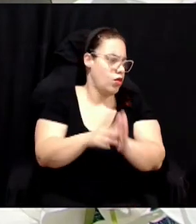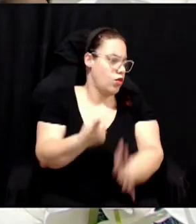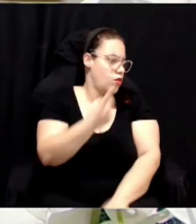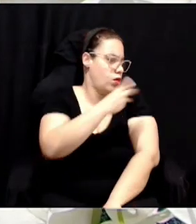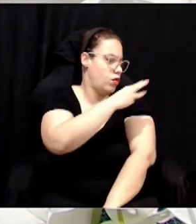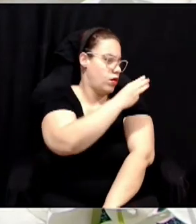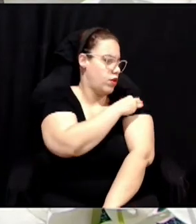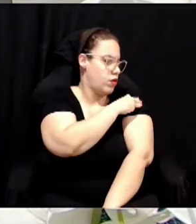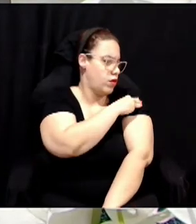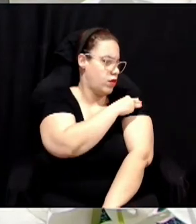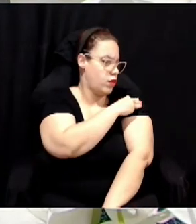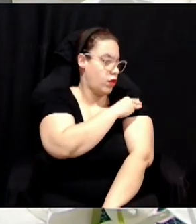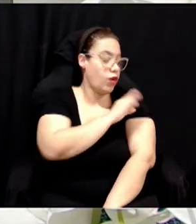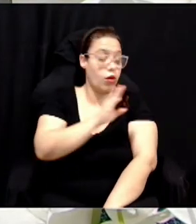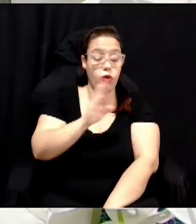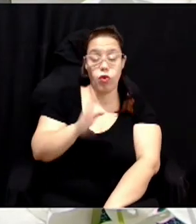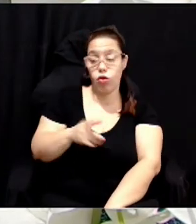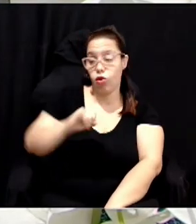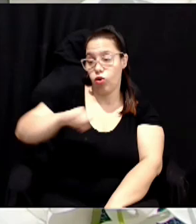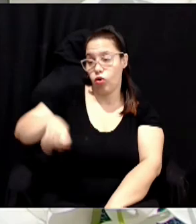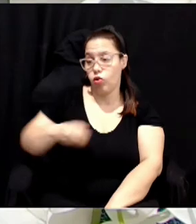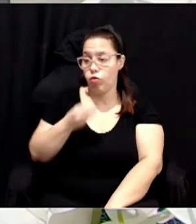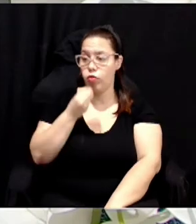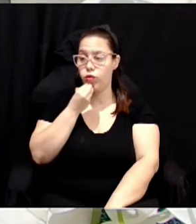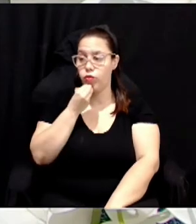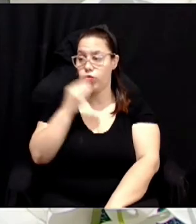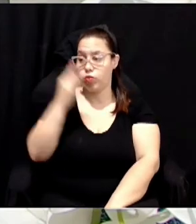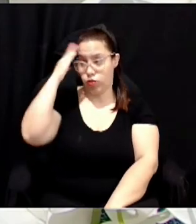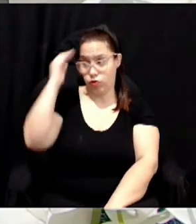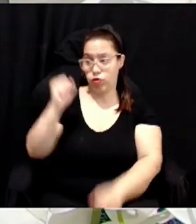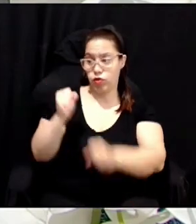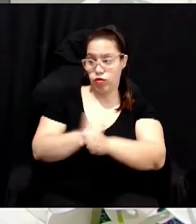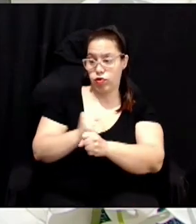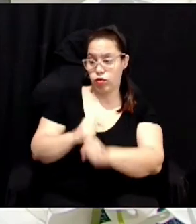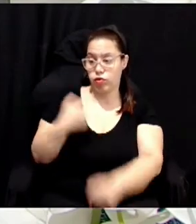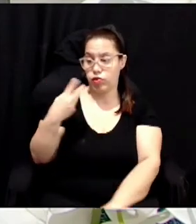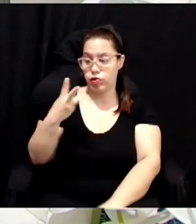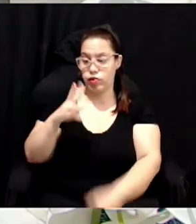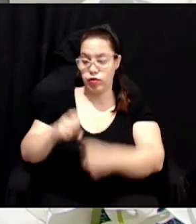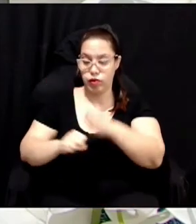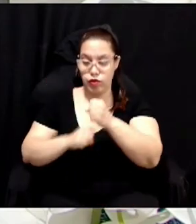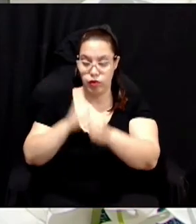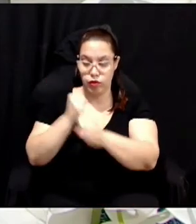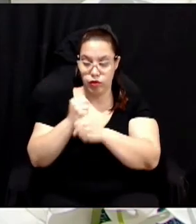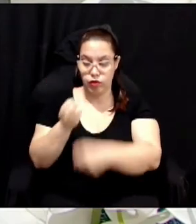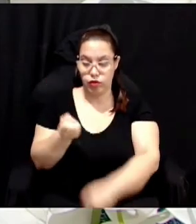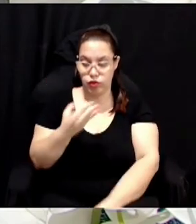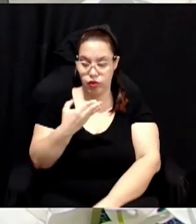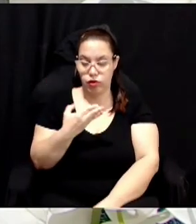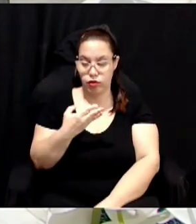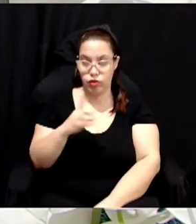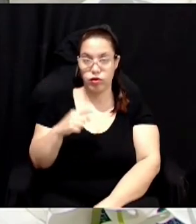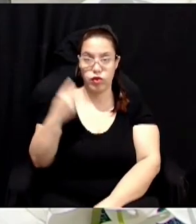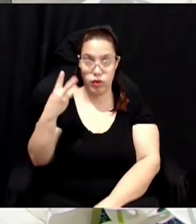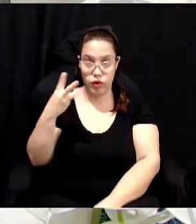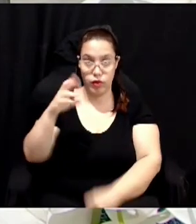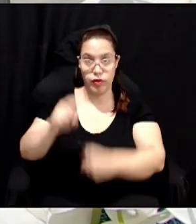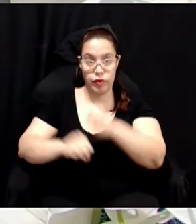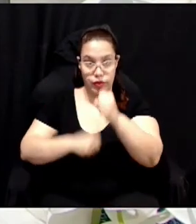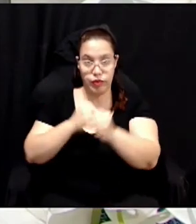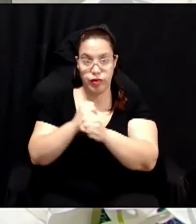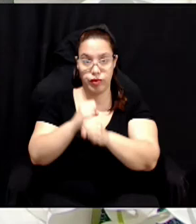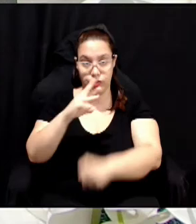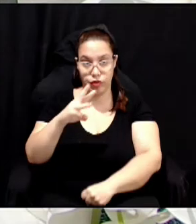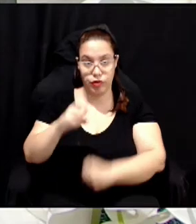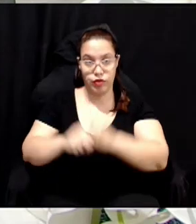né, já vai ter a oportunidade, sabendo que no ano que vem já tem 3 obras novas. Né? Então, depois mais 3 e depois mais 3.